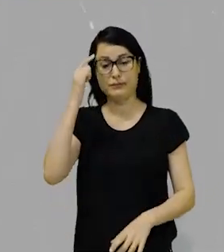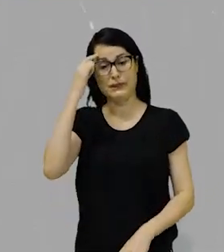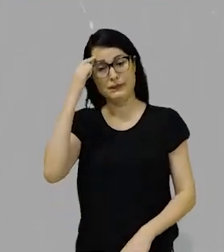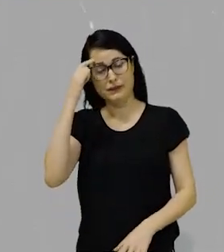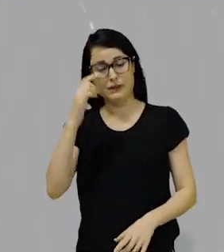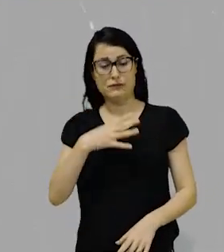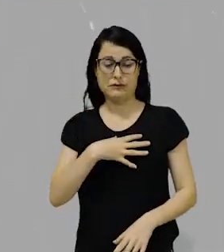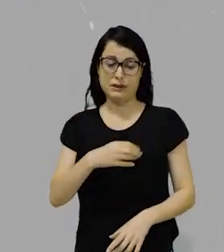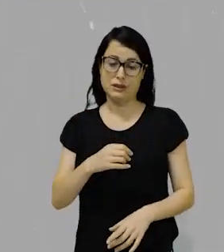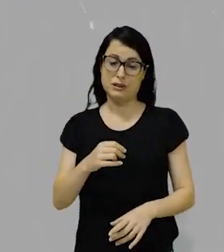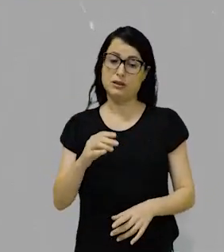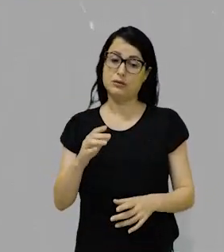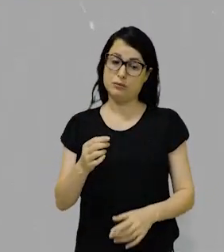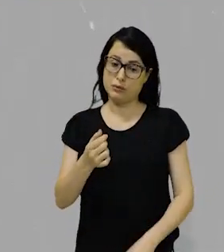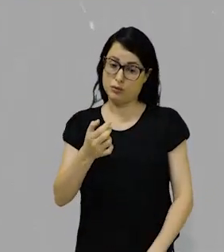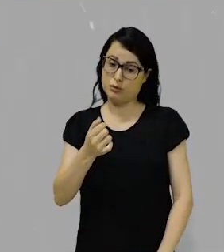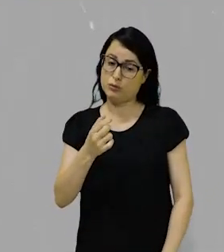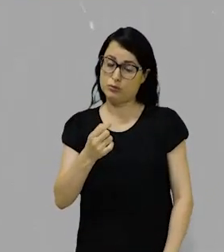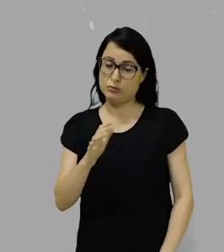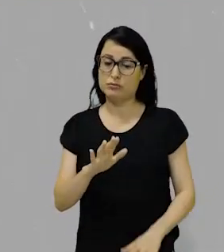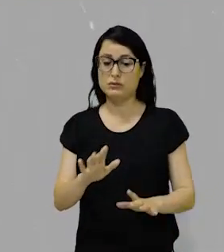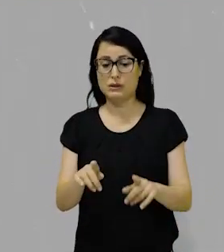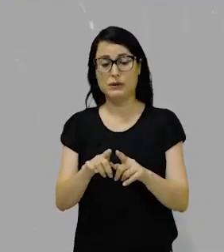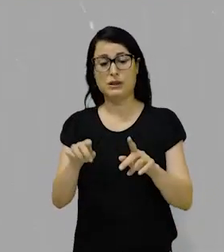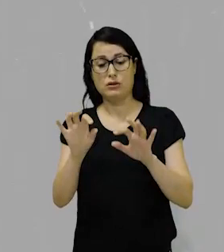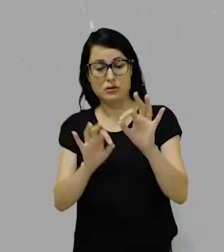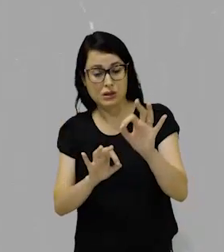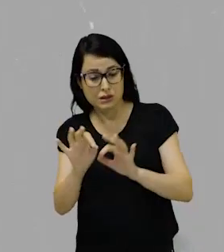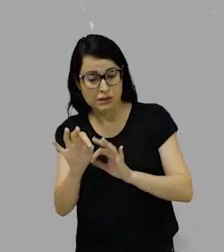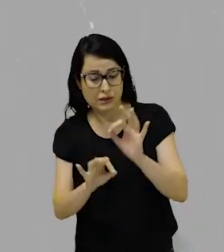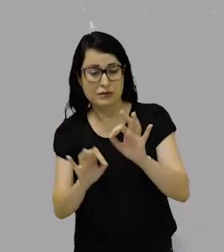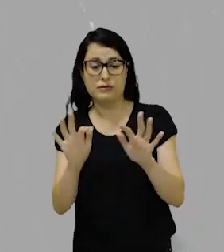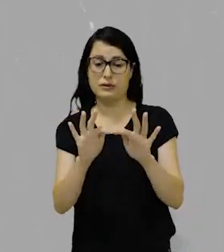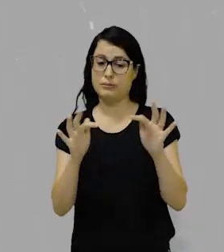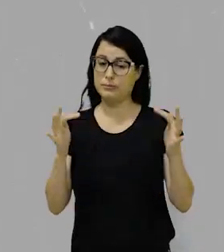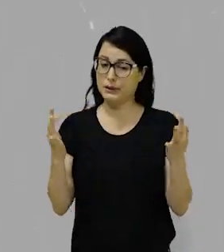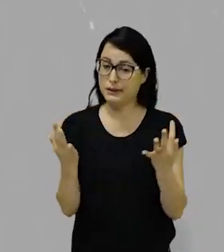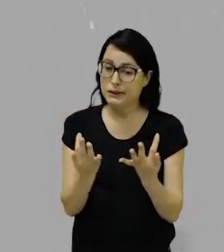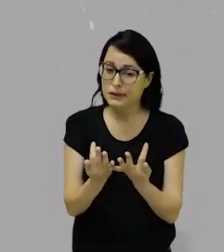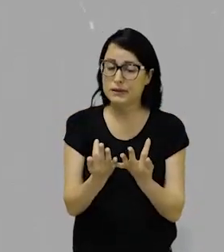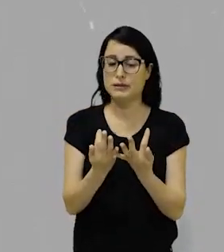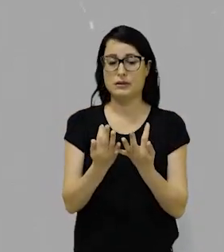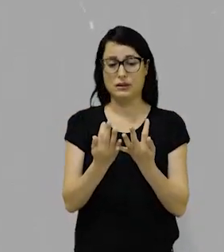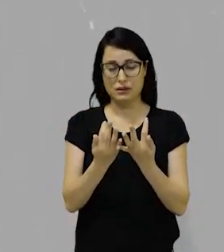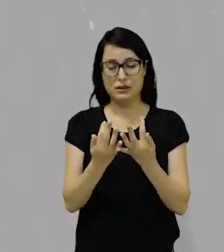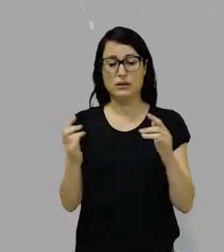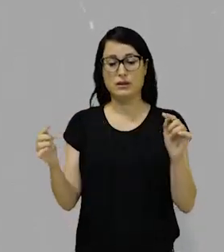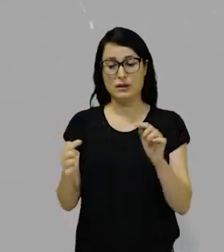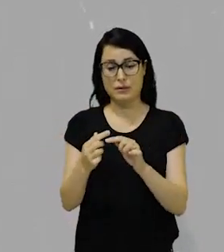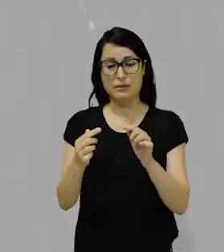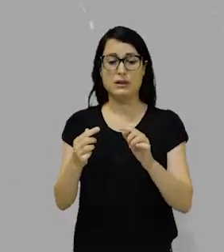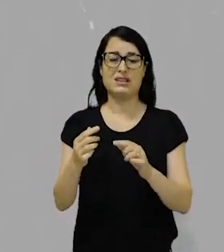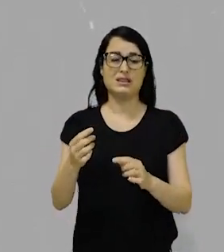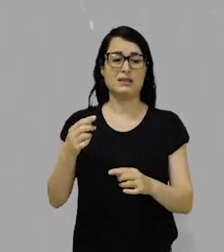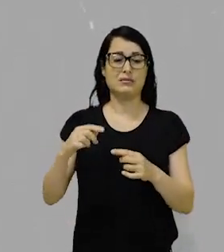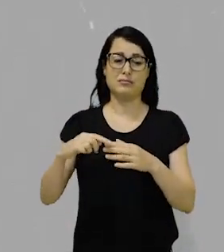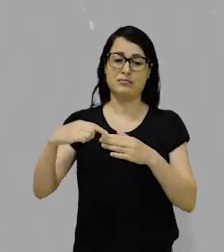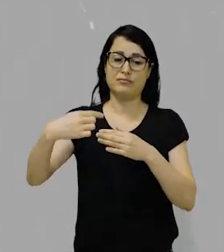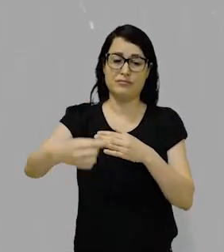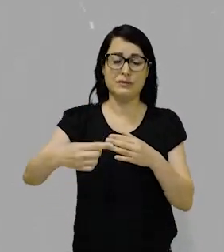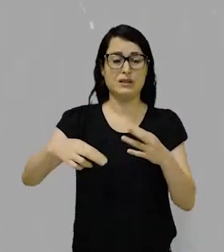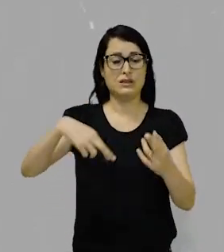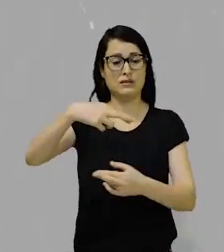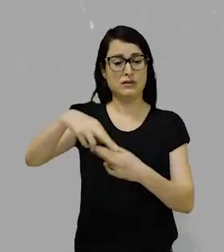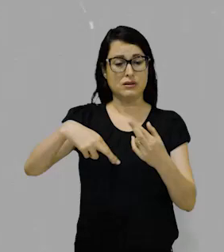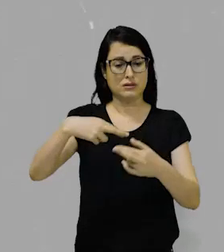vamos ter aí o planejamento familiar surgindo, tá? Então é uma série de mudanças que a Revolução Industrial nos trouxe e de certa forma também